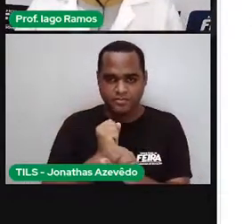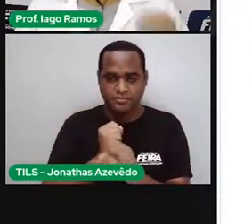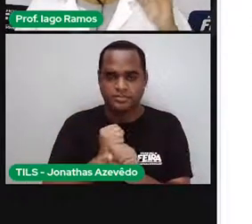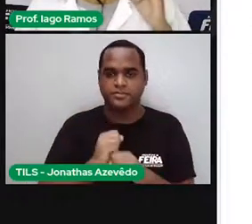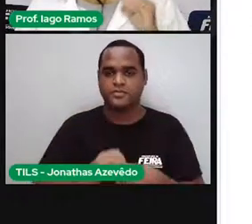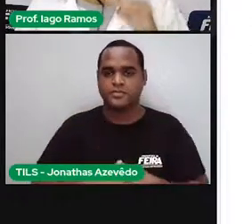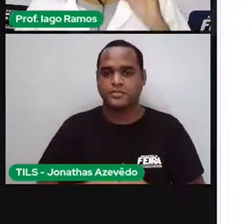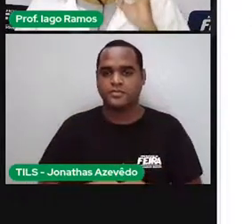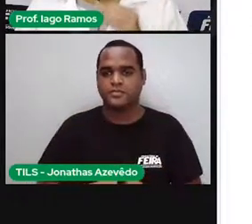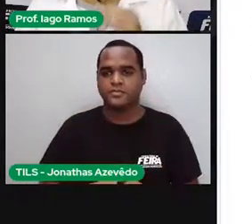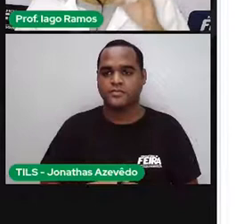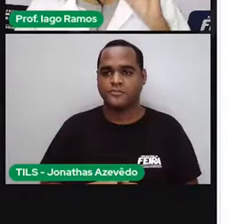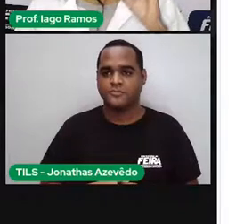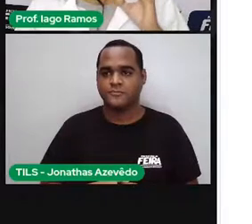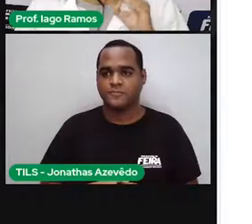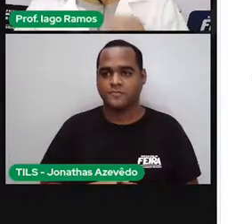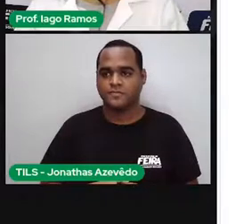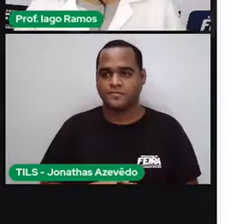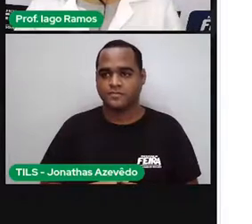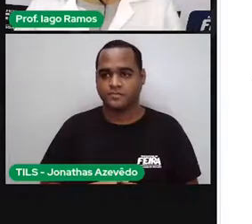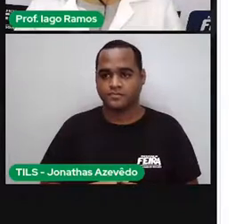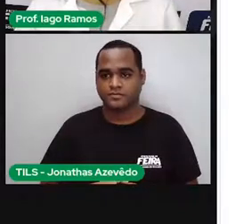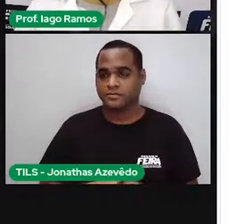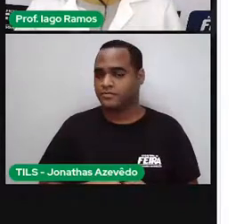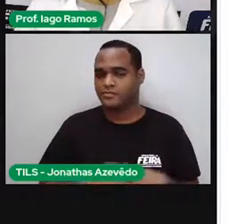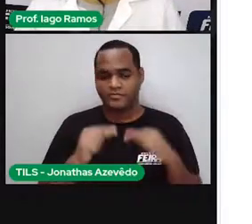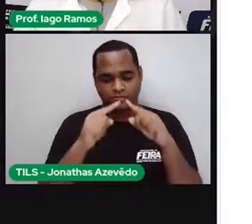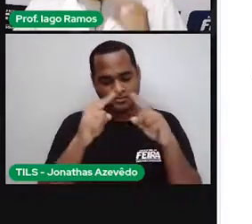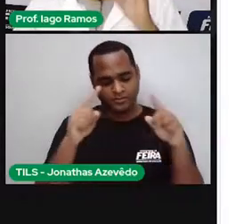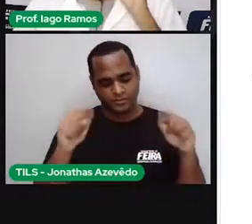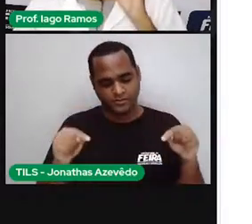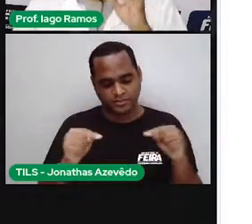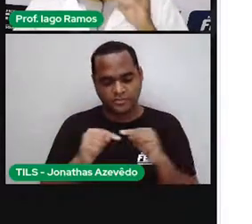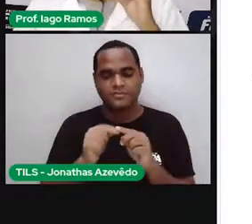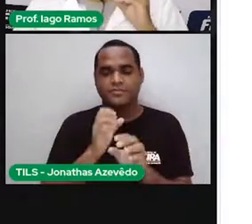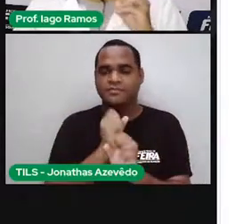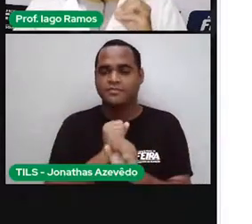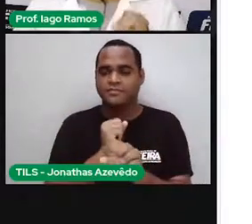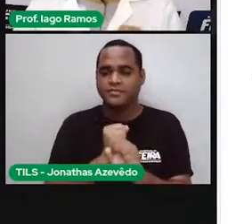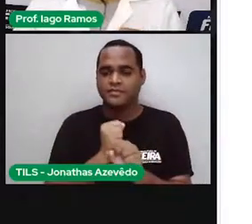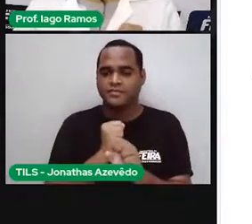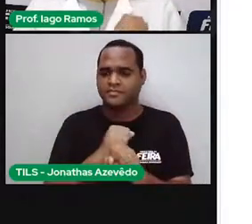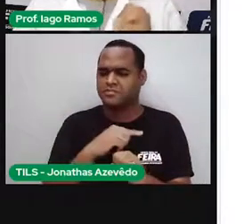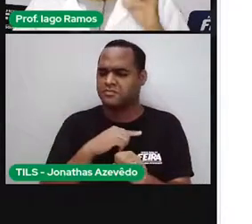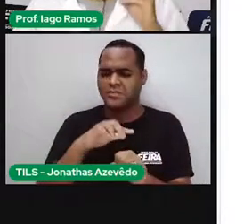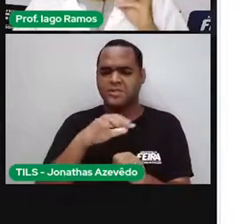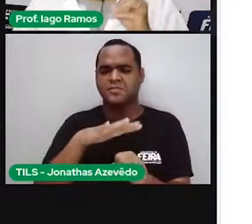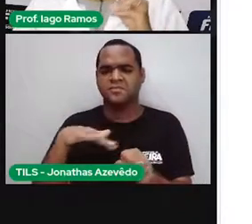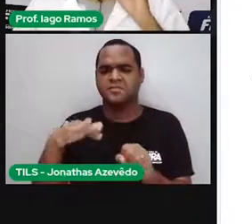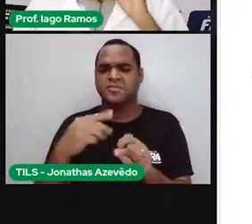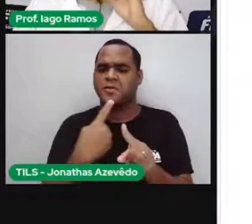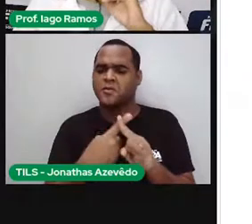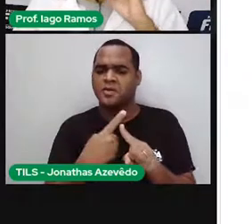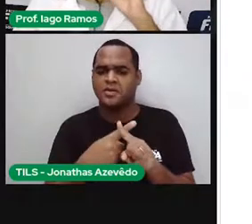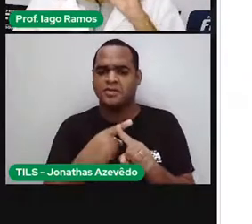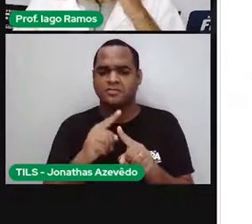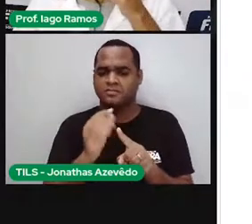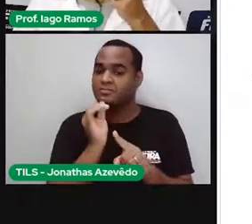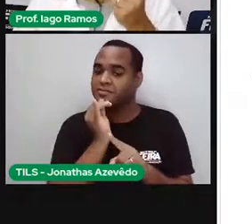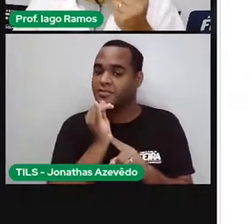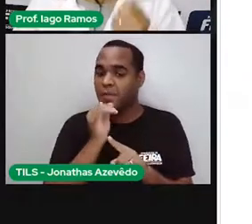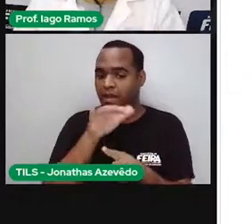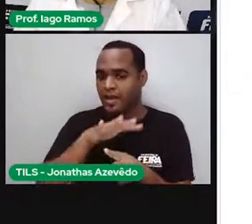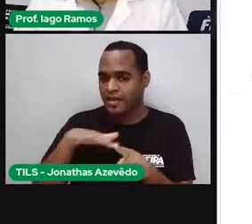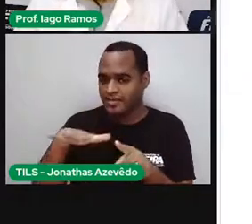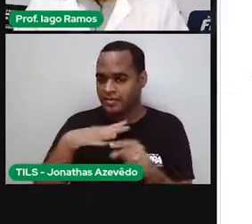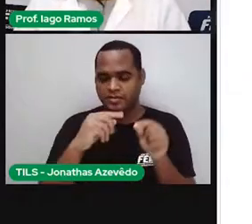razão a área dos triângulos ficou dessa maneira por Qual razão e a área